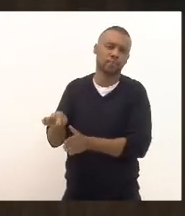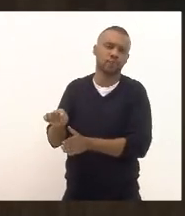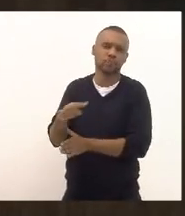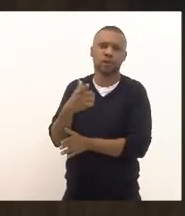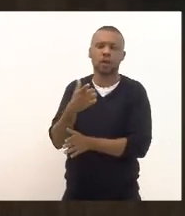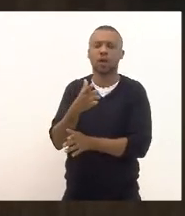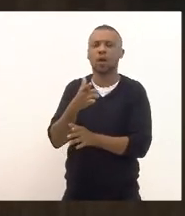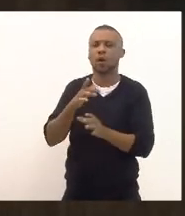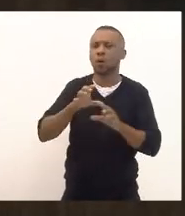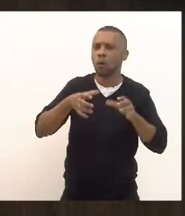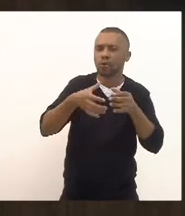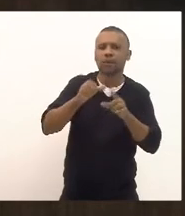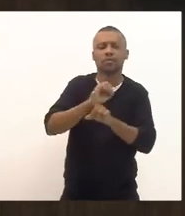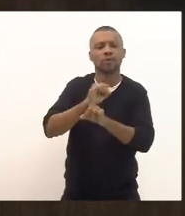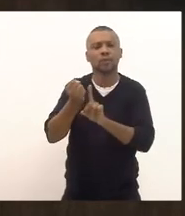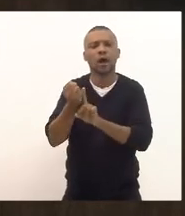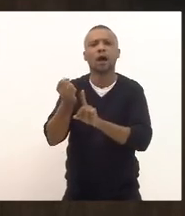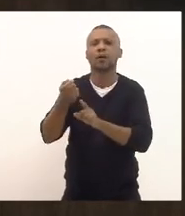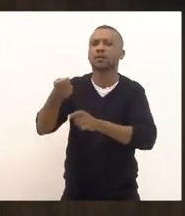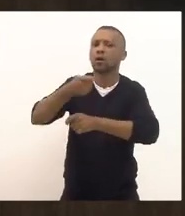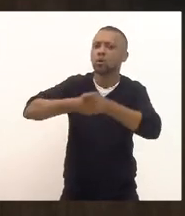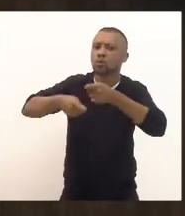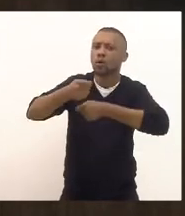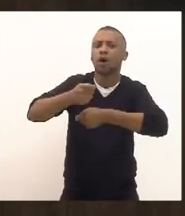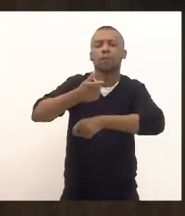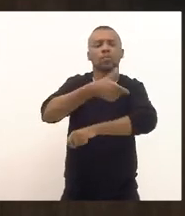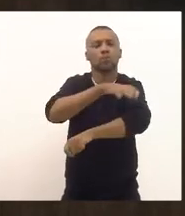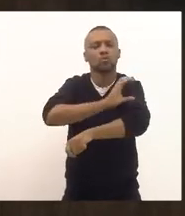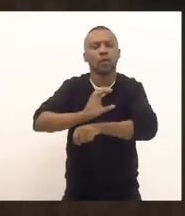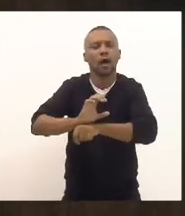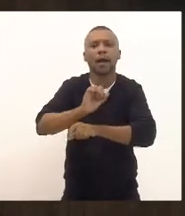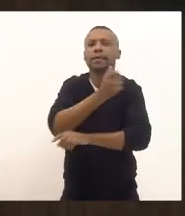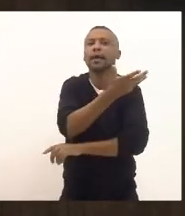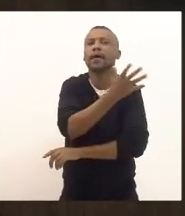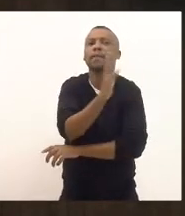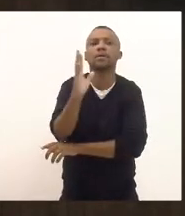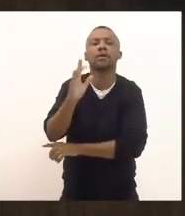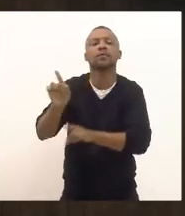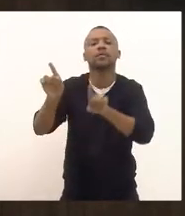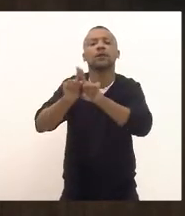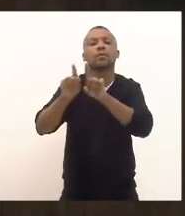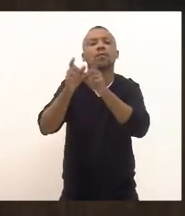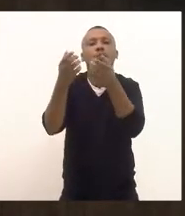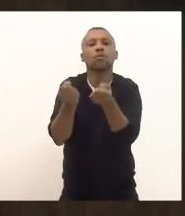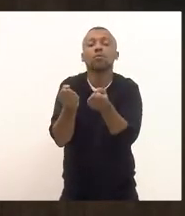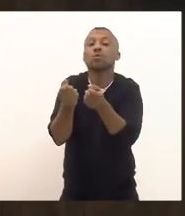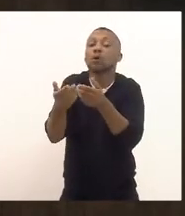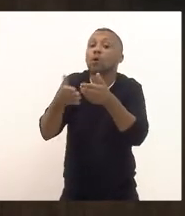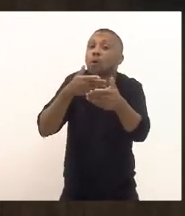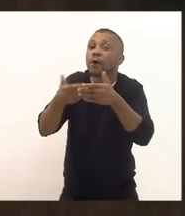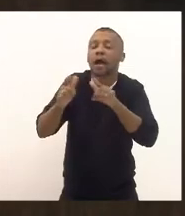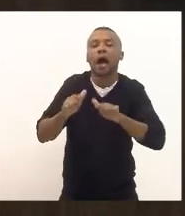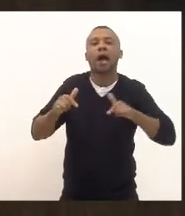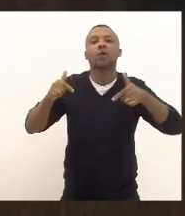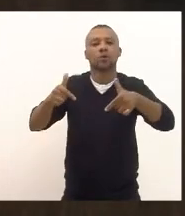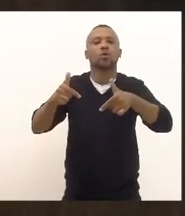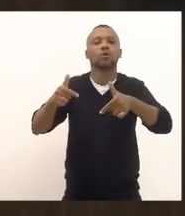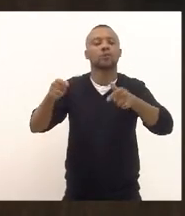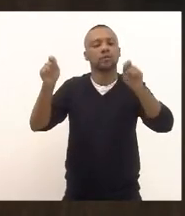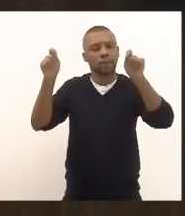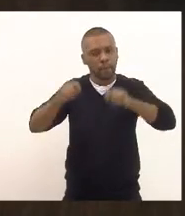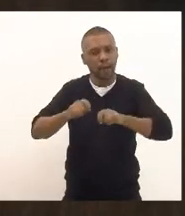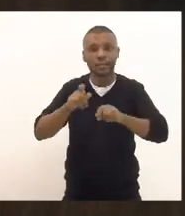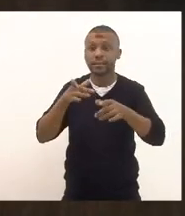sociais econômicos culturais e ambientais sendo admissíveis todas as espécies de ações capazes de propiciar